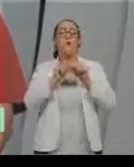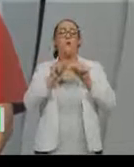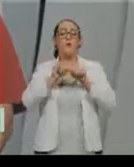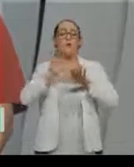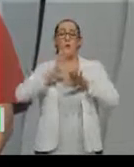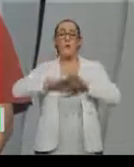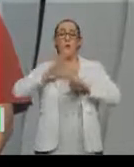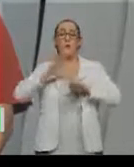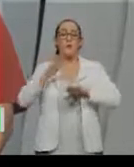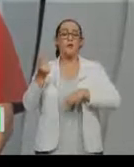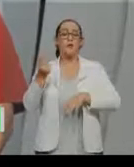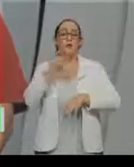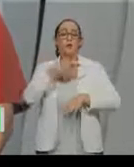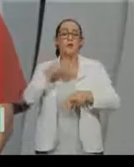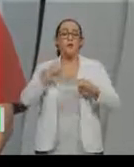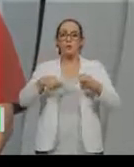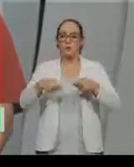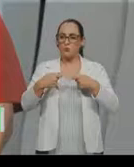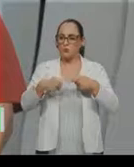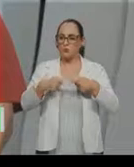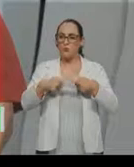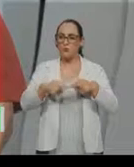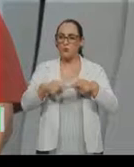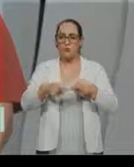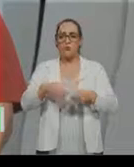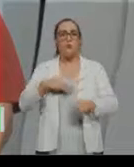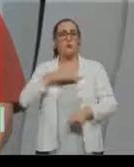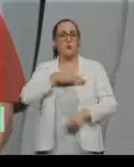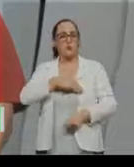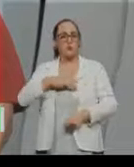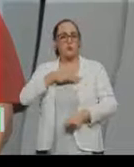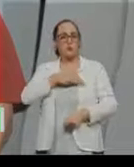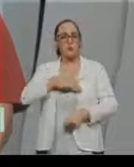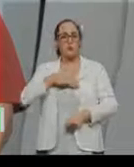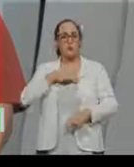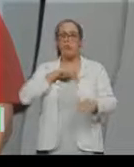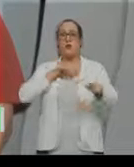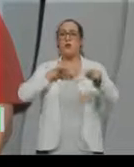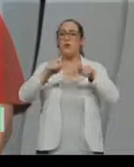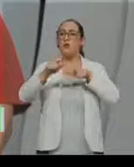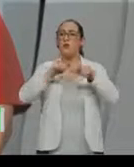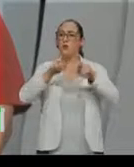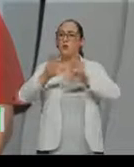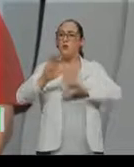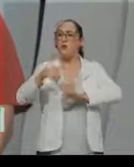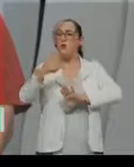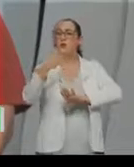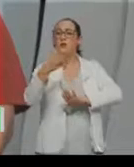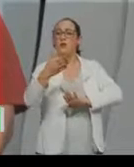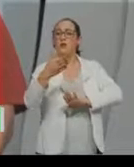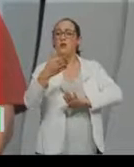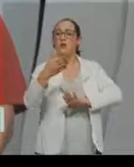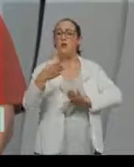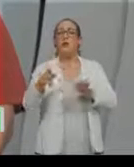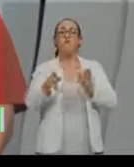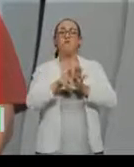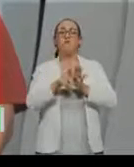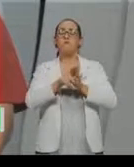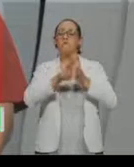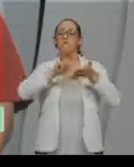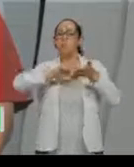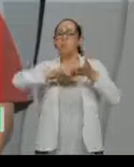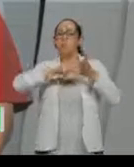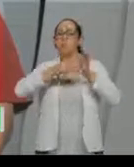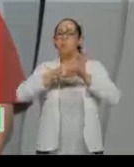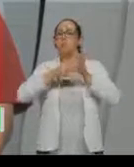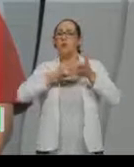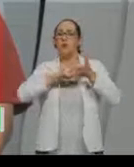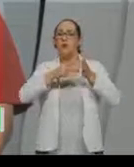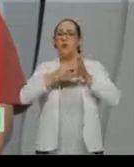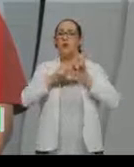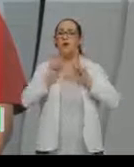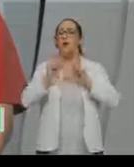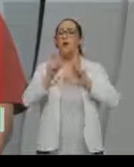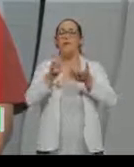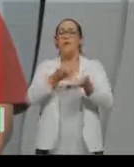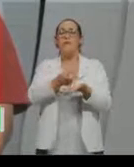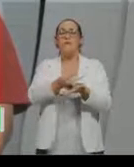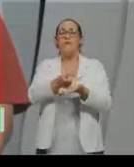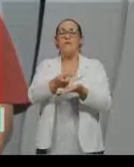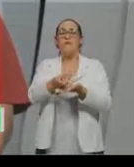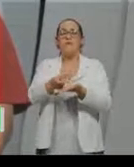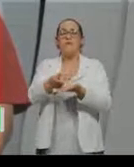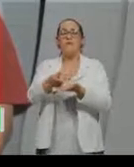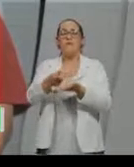ele precisa. Nas missões, trabalhar por excedente significa para o padre jesuíta vender